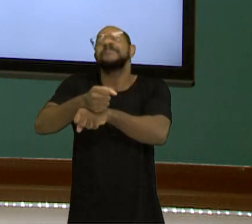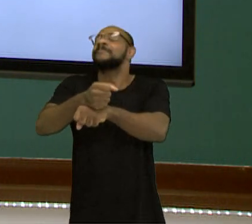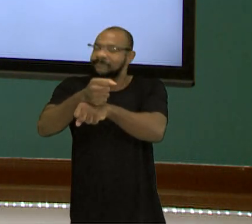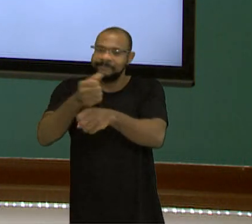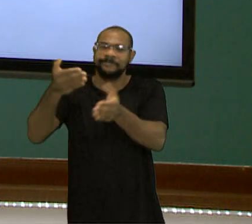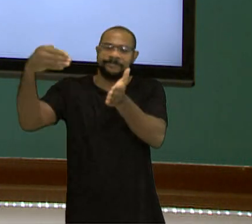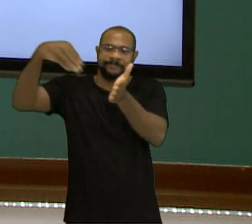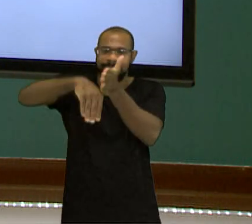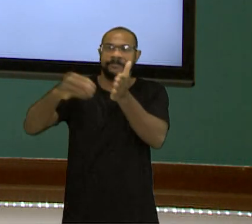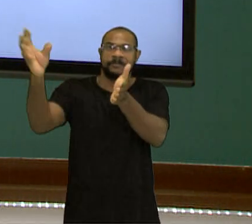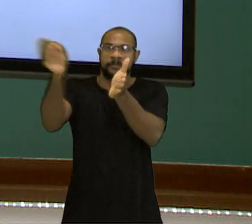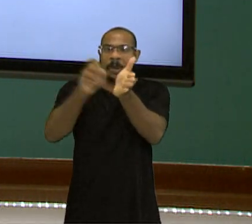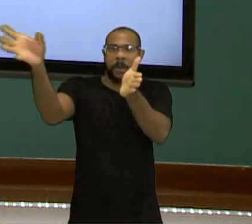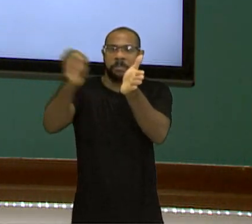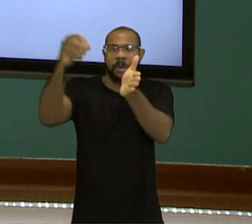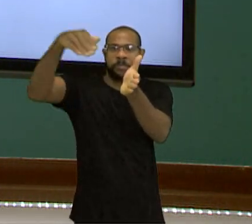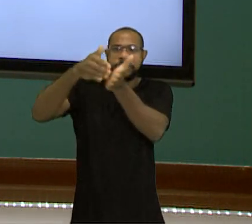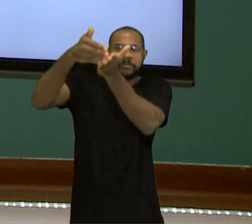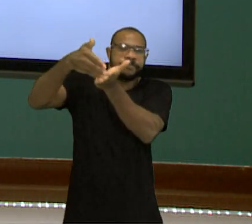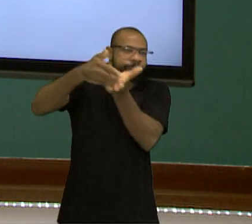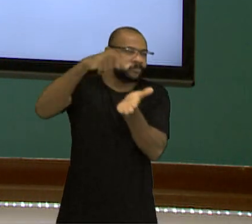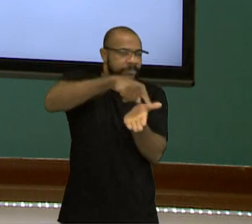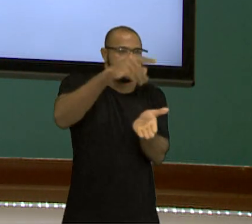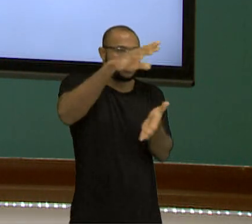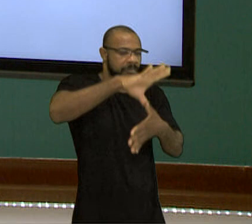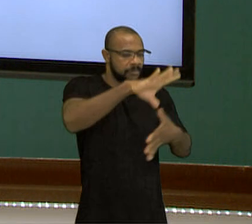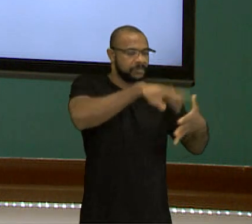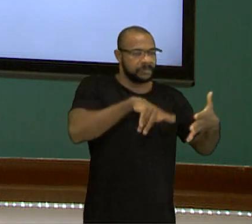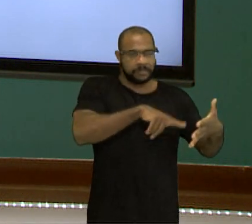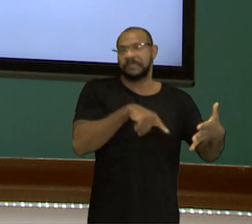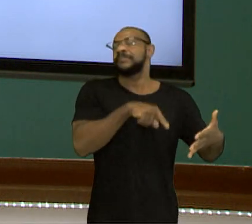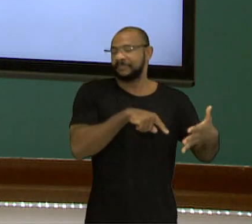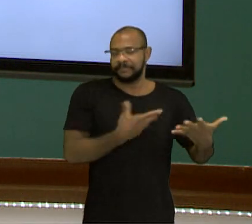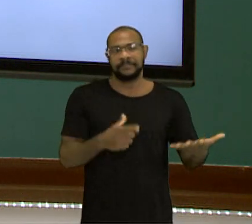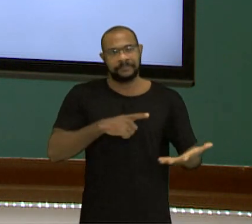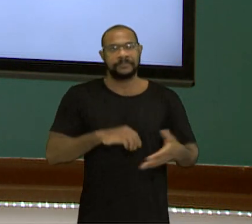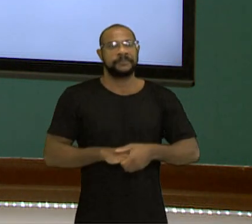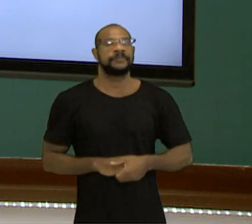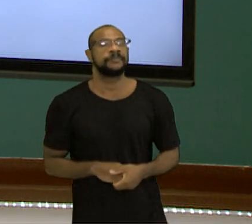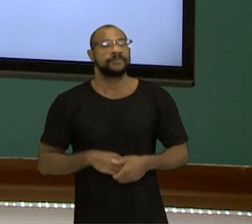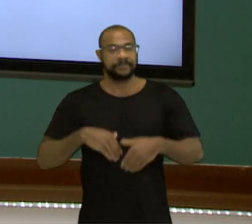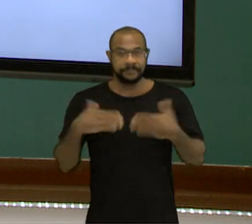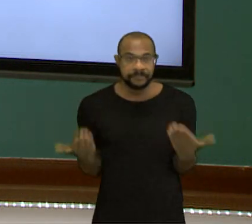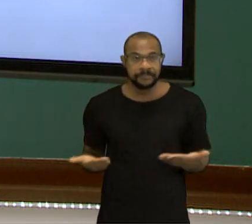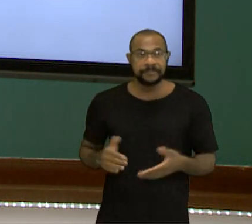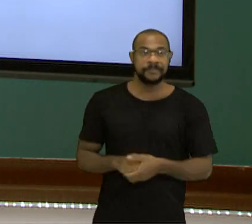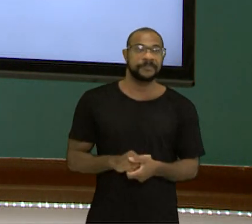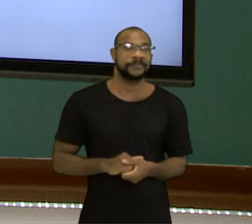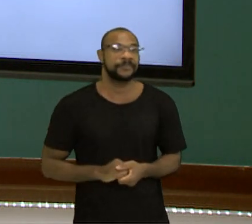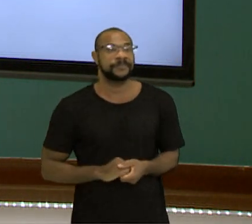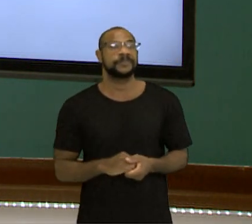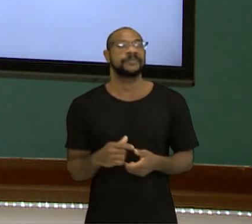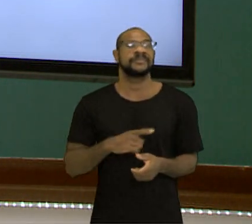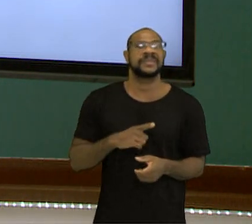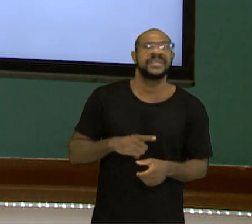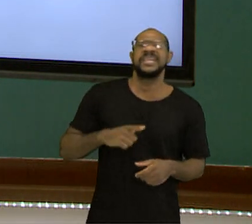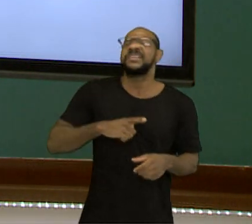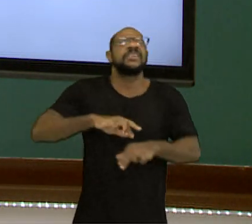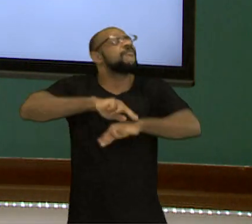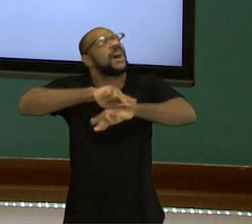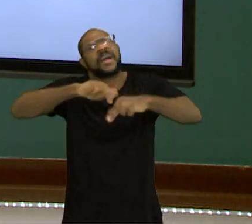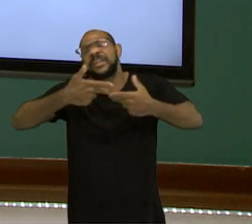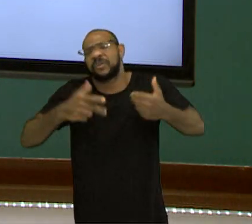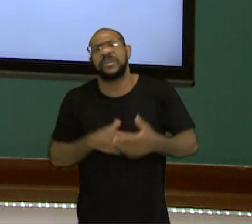entre essas regiões que compunham o Império Ultramarino português, né? Então, como tecidos, aguardente,